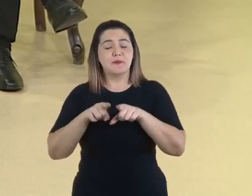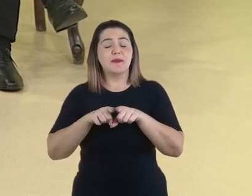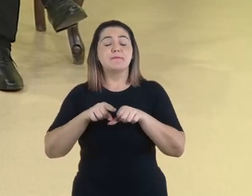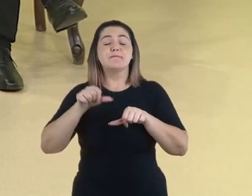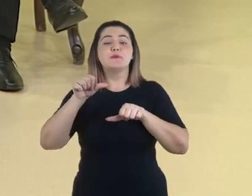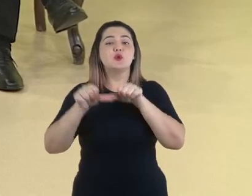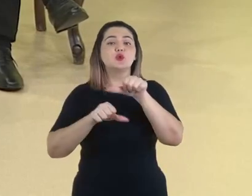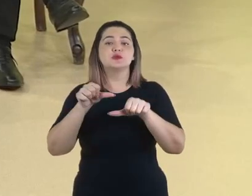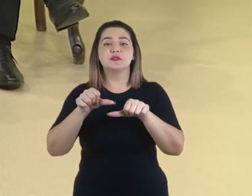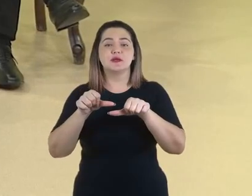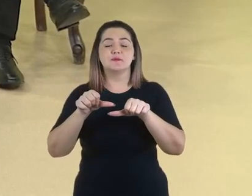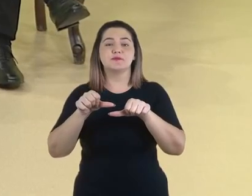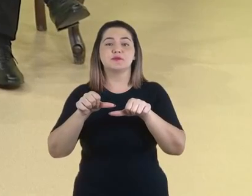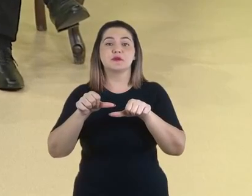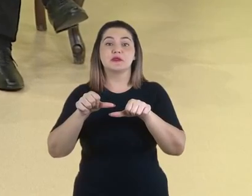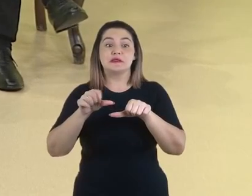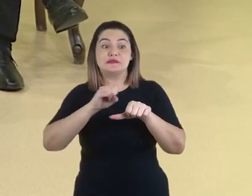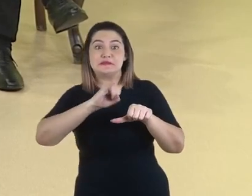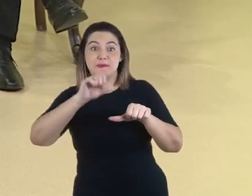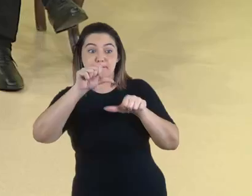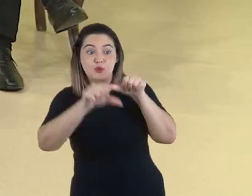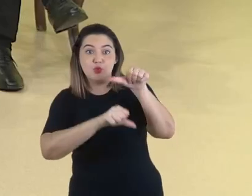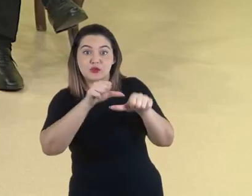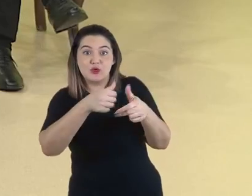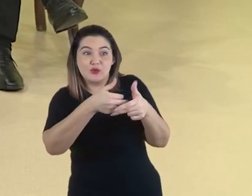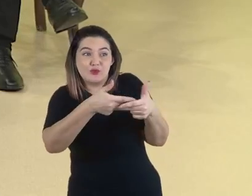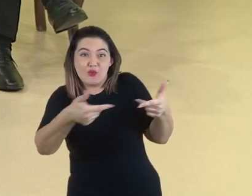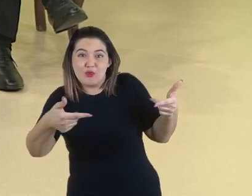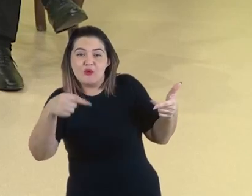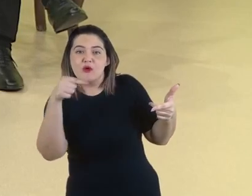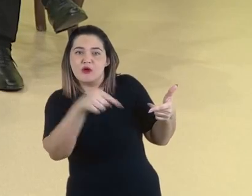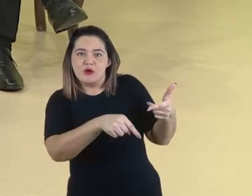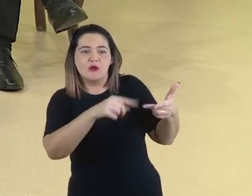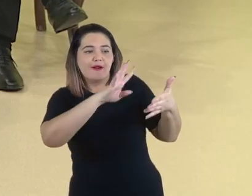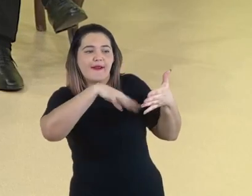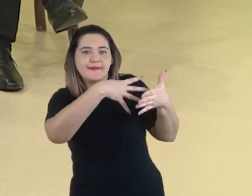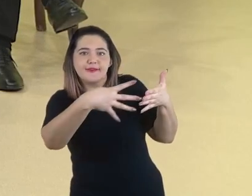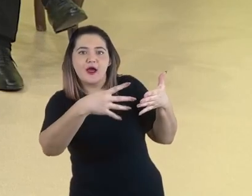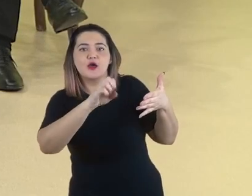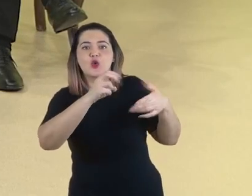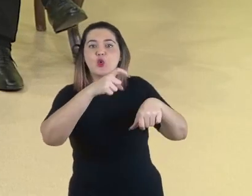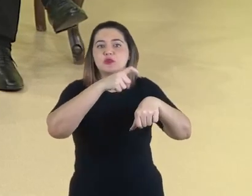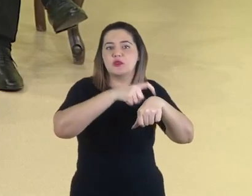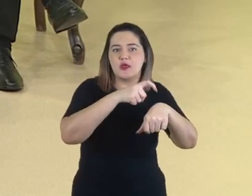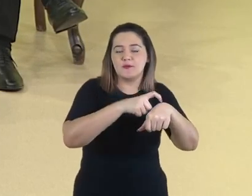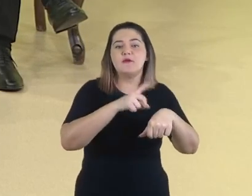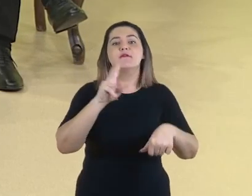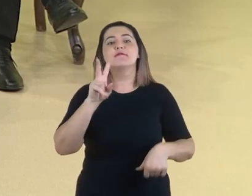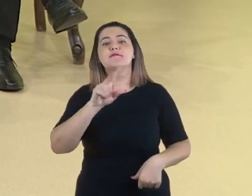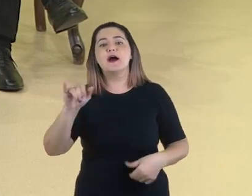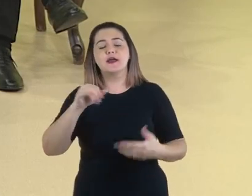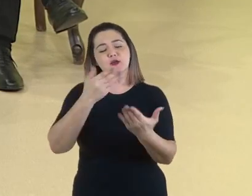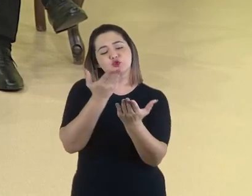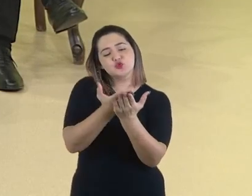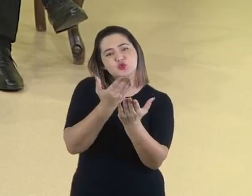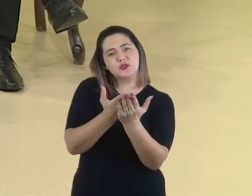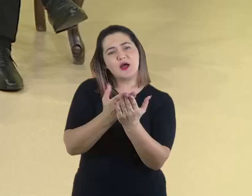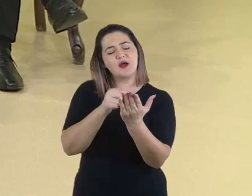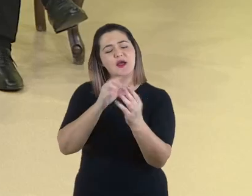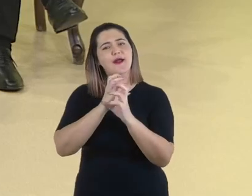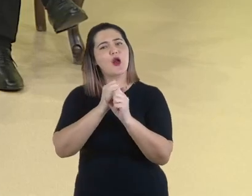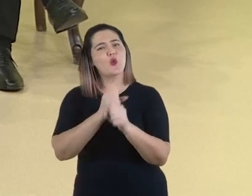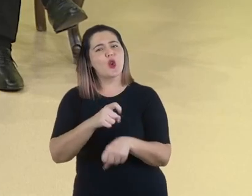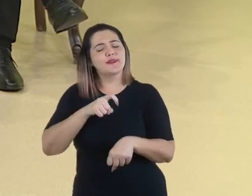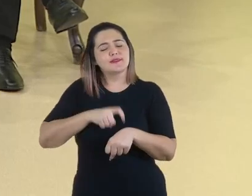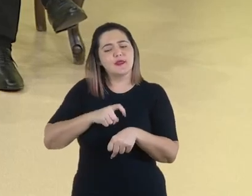cristianismo. Portanto, qualquer mudança no tempo, nos calendários, dificultaria o reconhecimento daquilo que